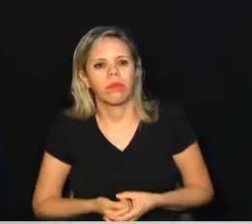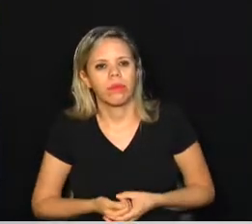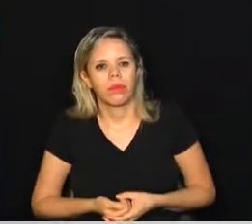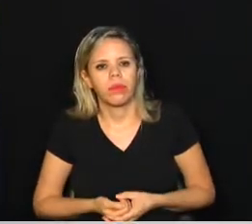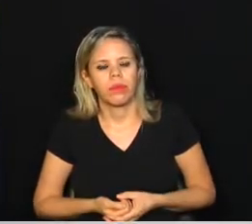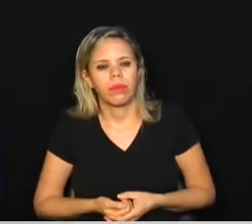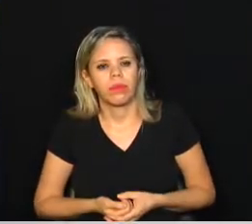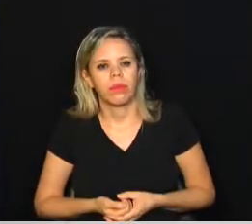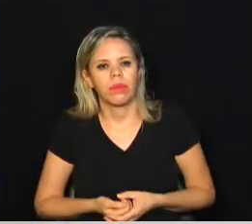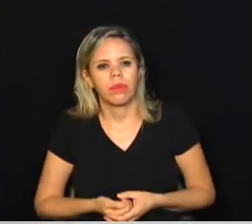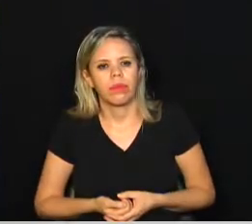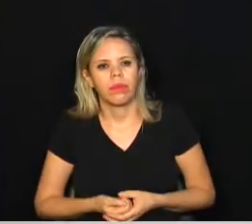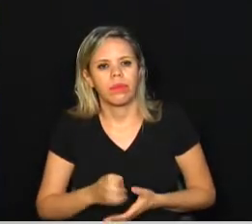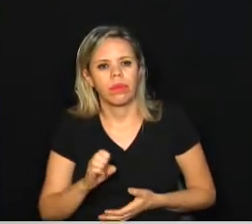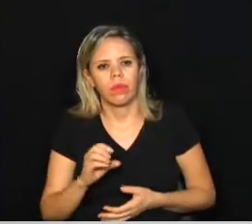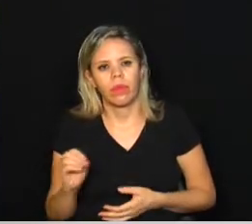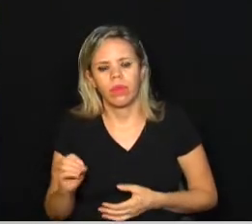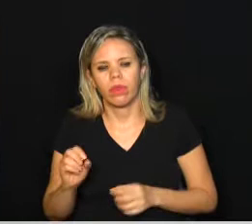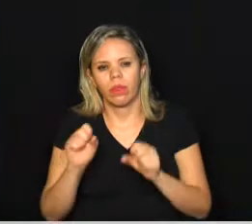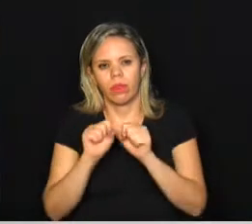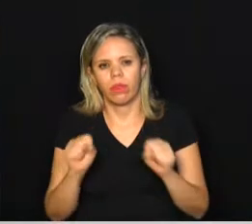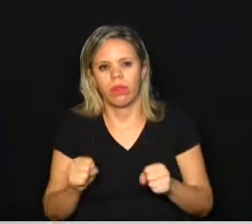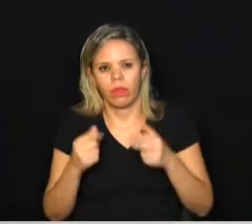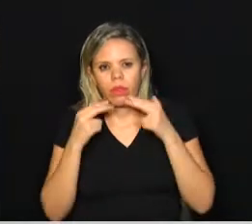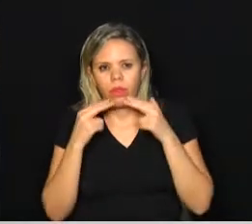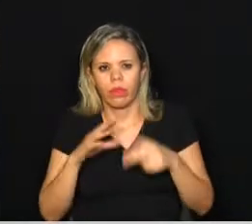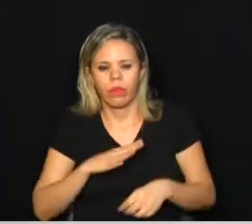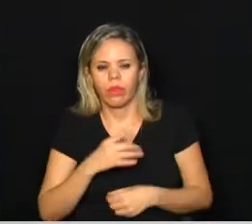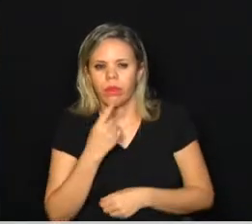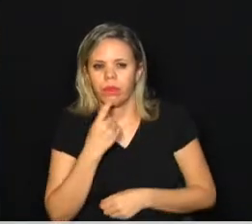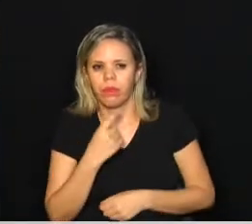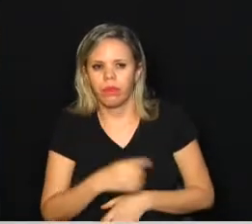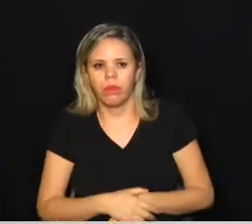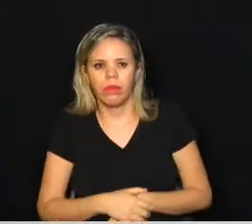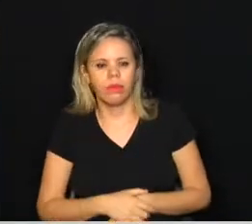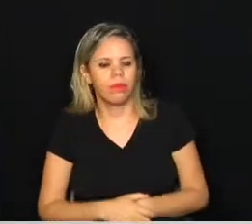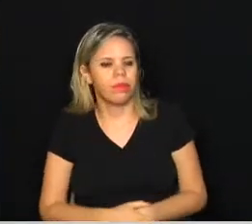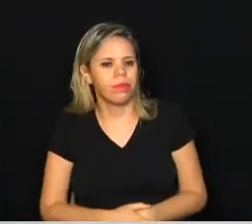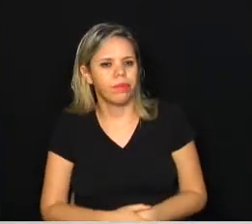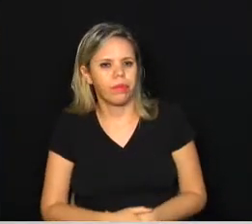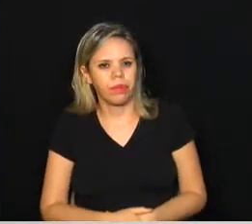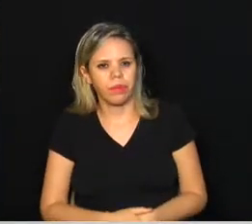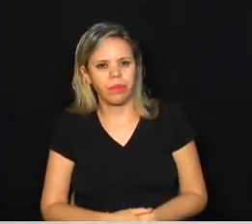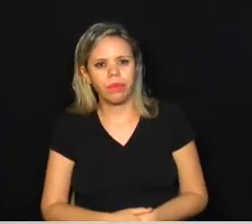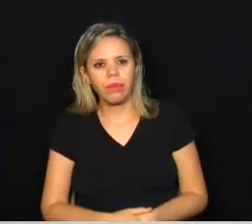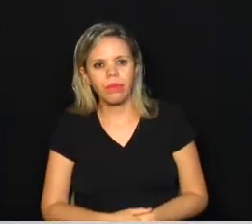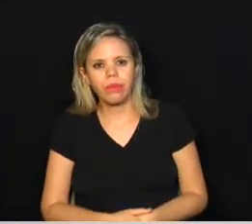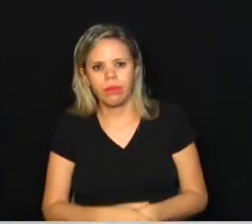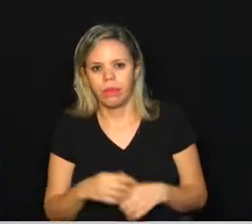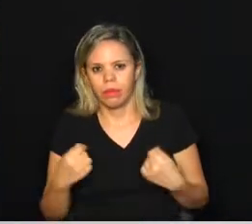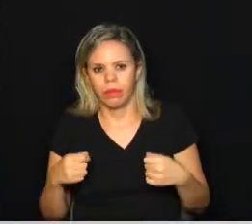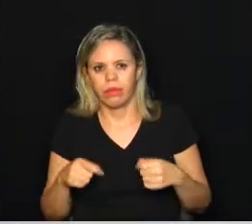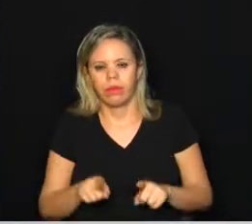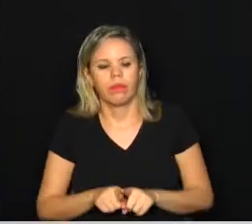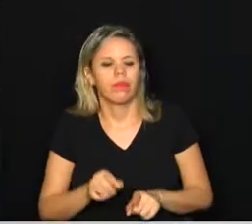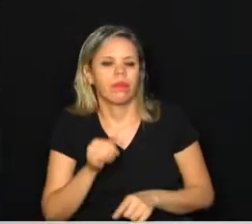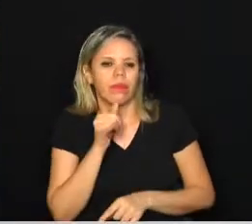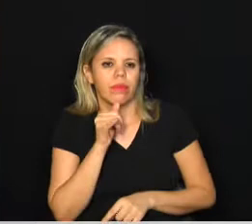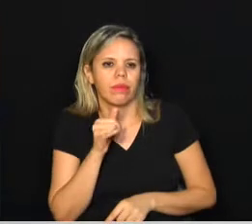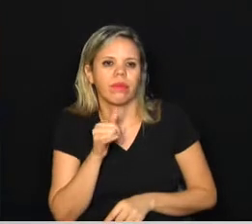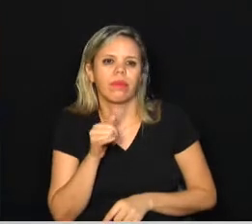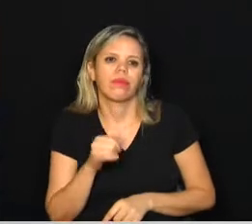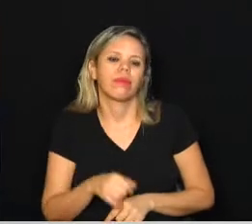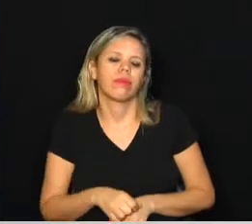nesse ecossistema de inovação que a gente tem na cidade de Campinas, né? Mas que é necessário que aqueles